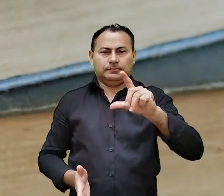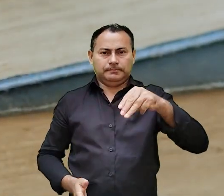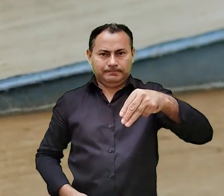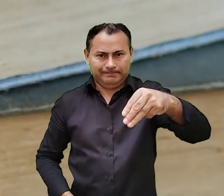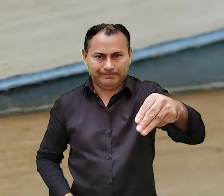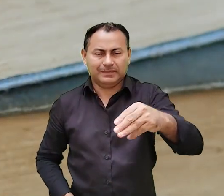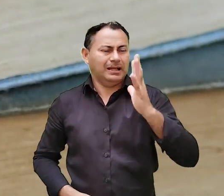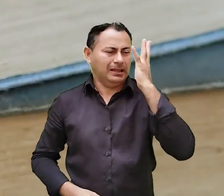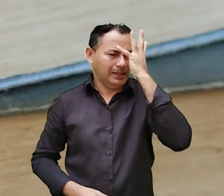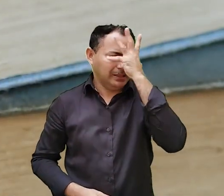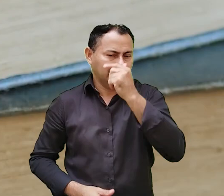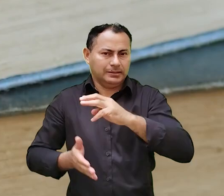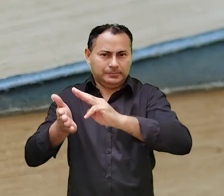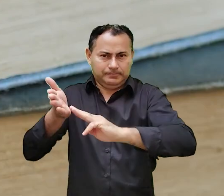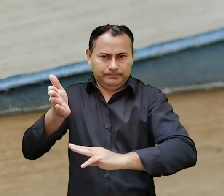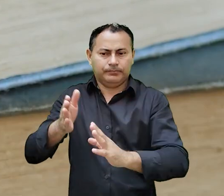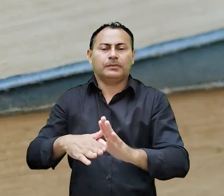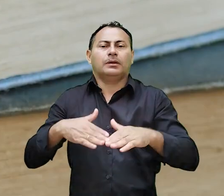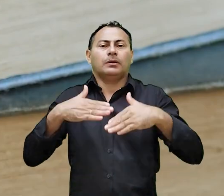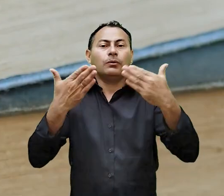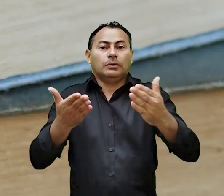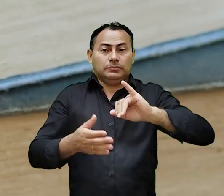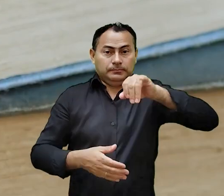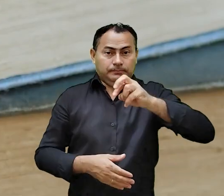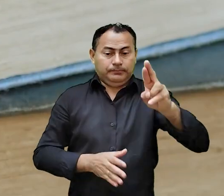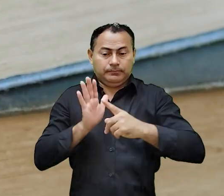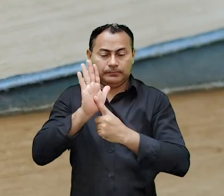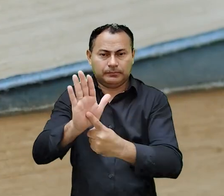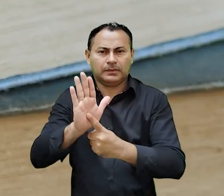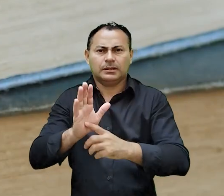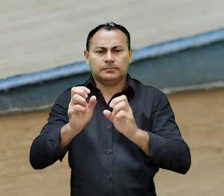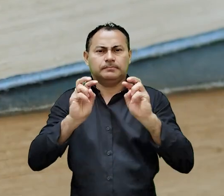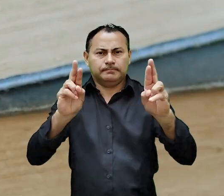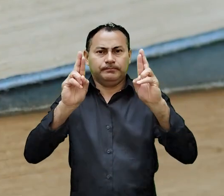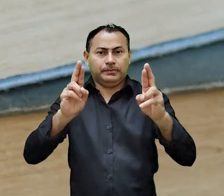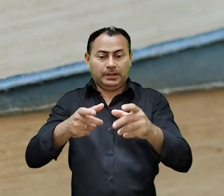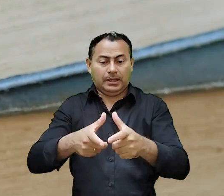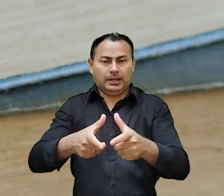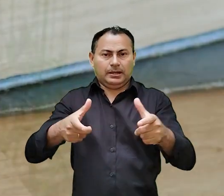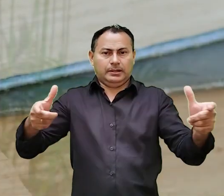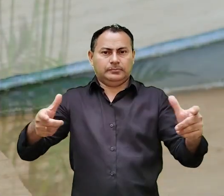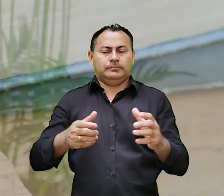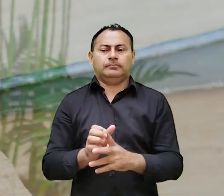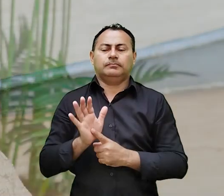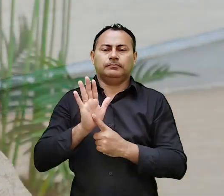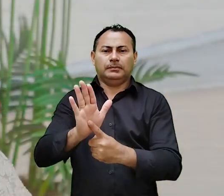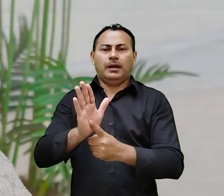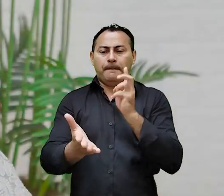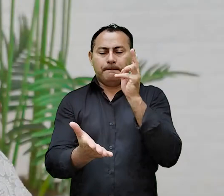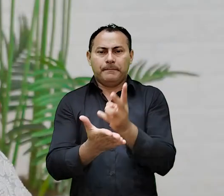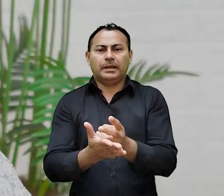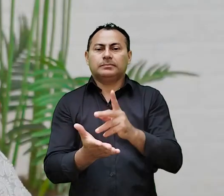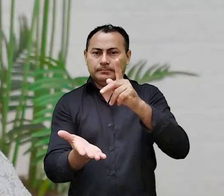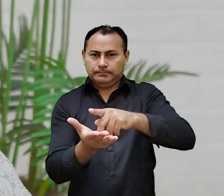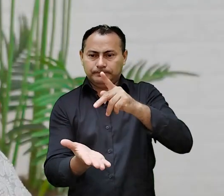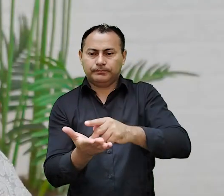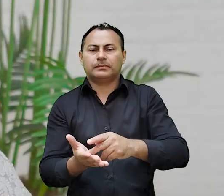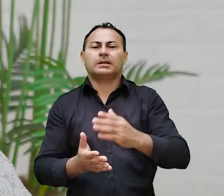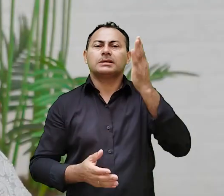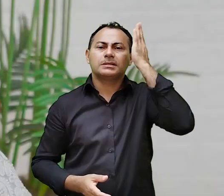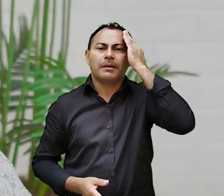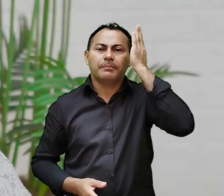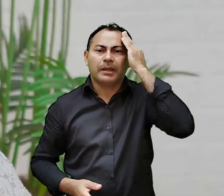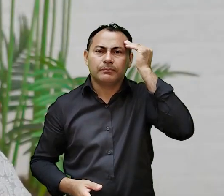de Lamentações. Quando Jeremias expressa essa esperança tão grande, expõe a mesma verdade